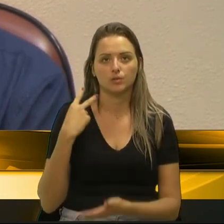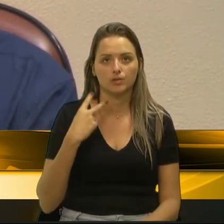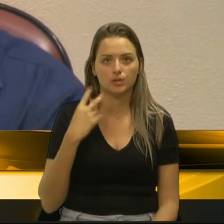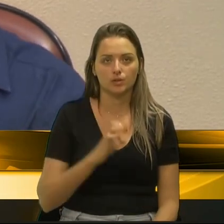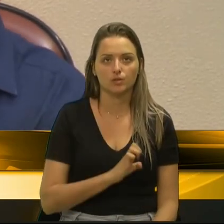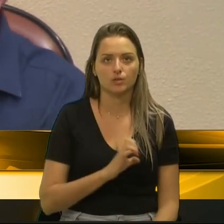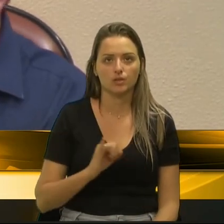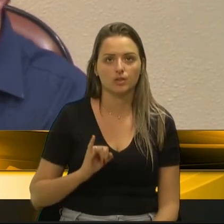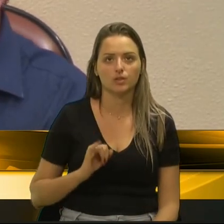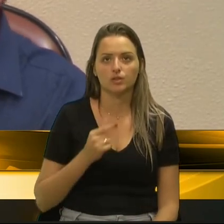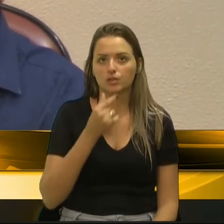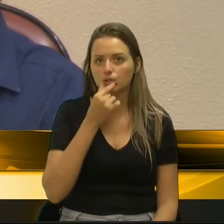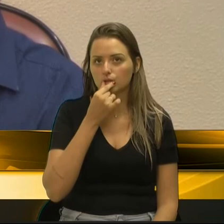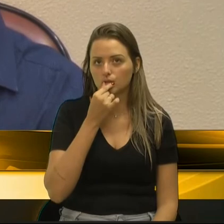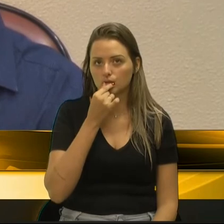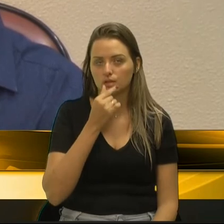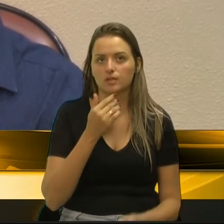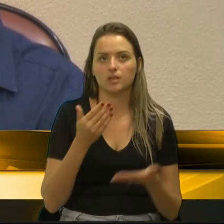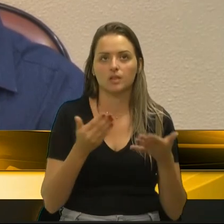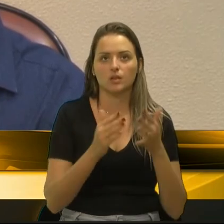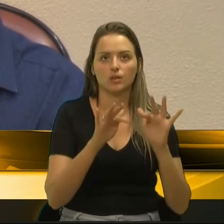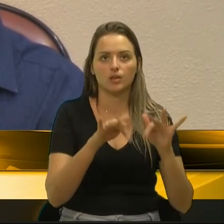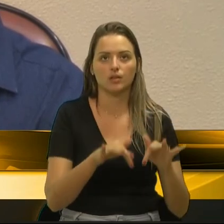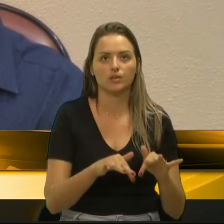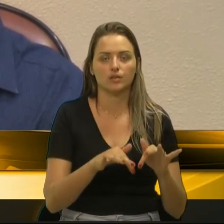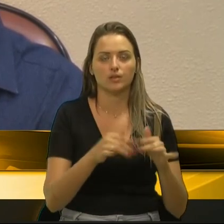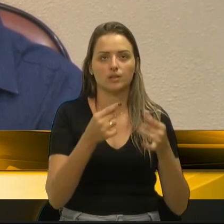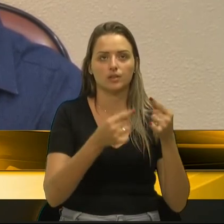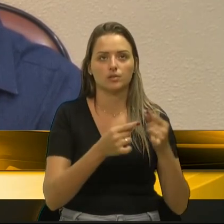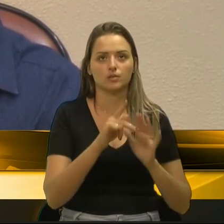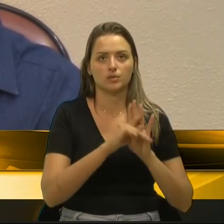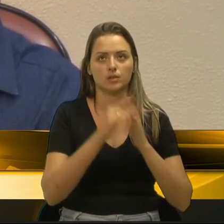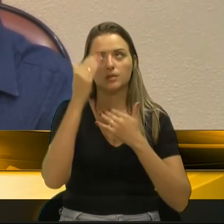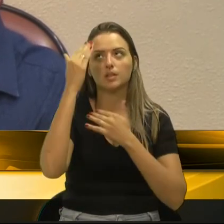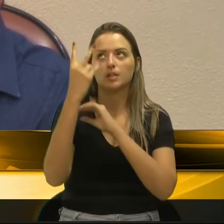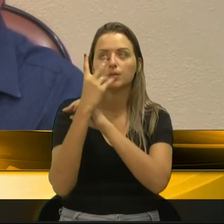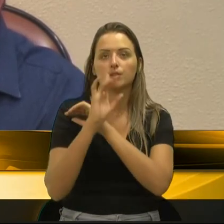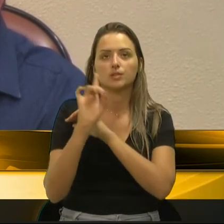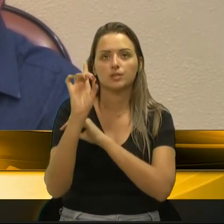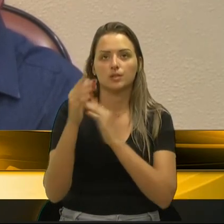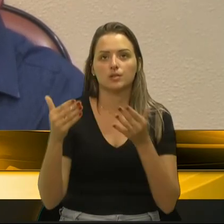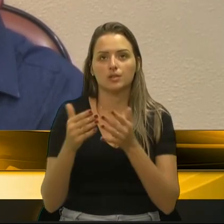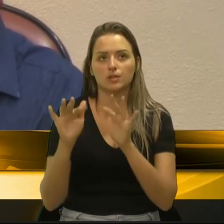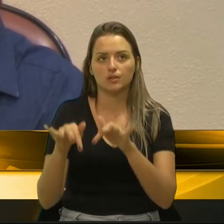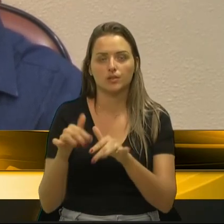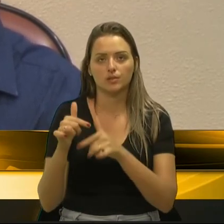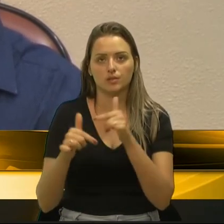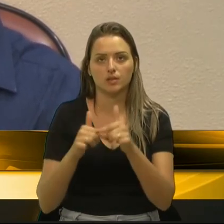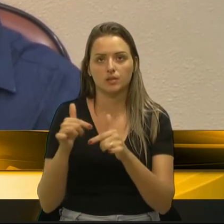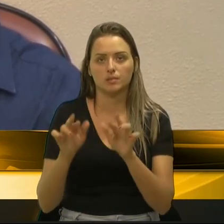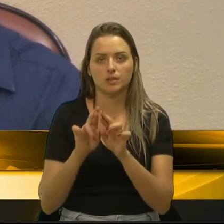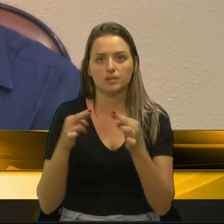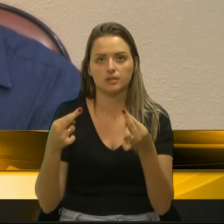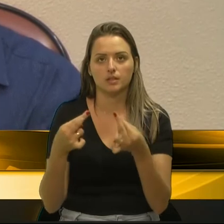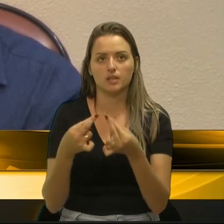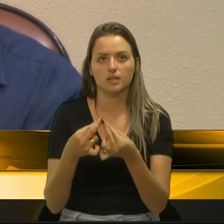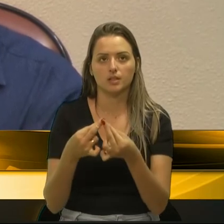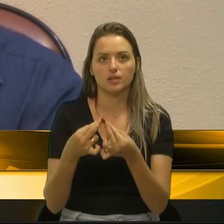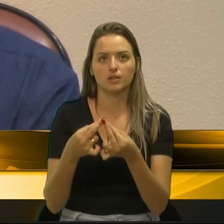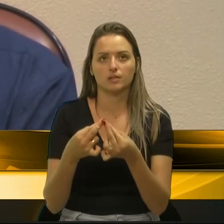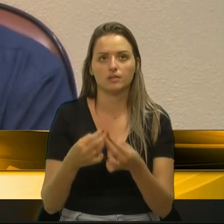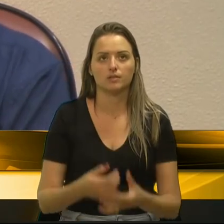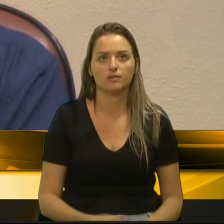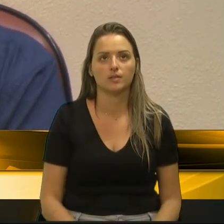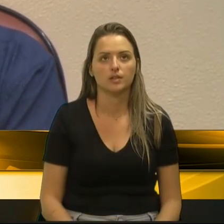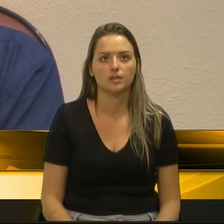Ed Carlos e Rodrigo Beltrão. Encerrada a ordem do dia, agradecendo a proteção de Deus, declaro encerrados os trabalhos da presente